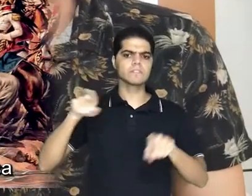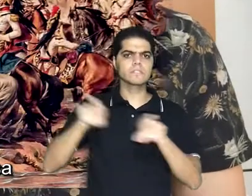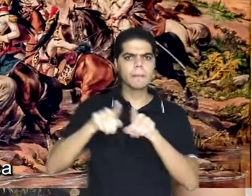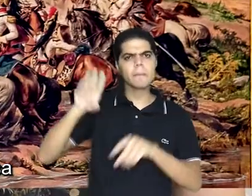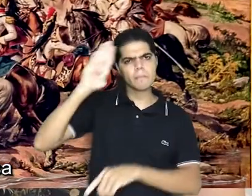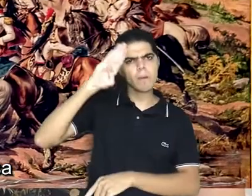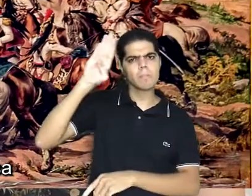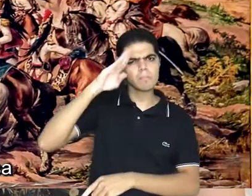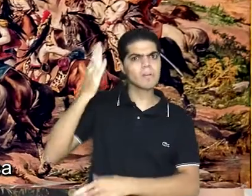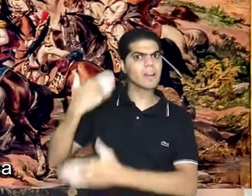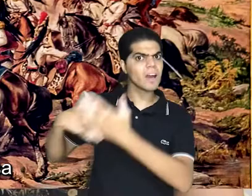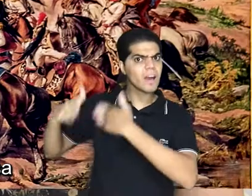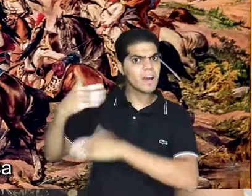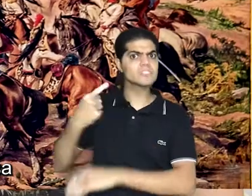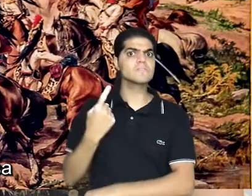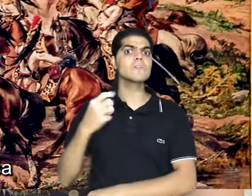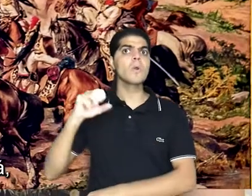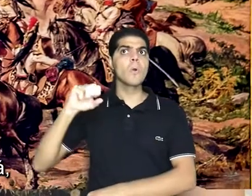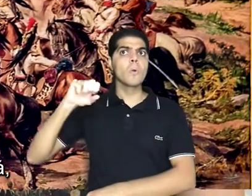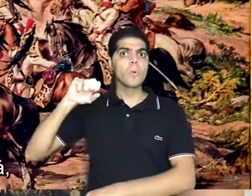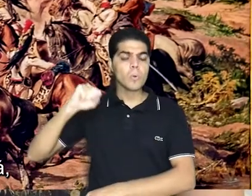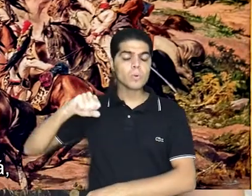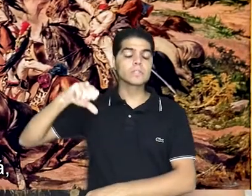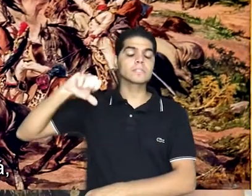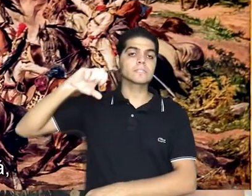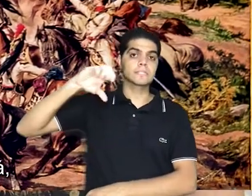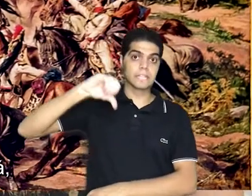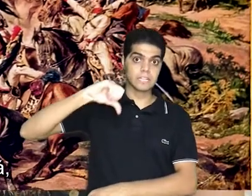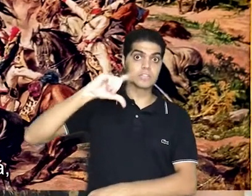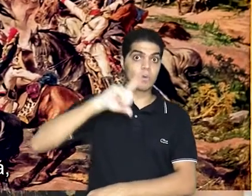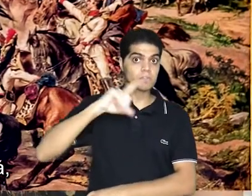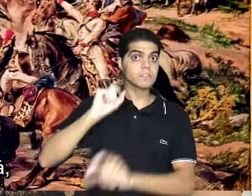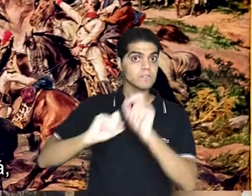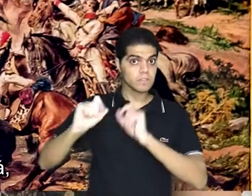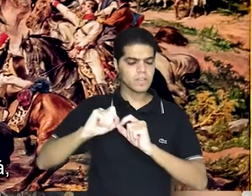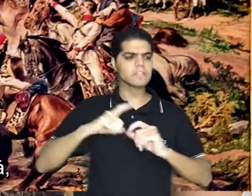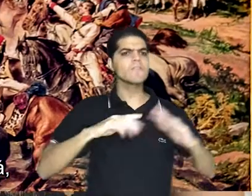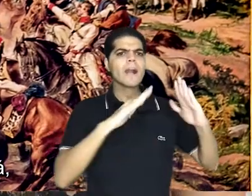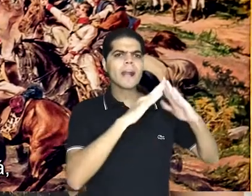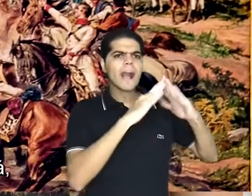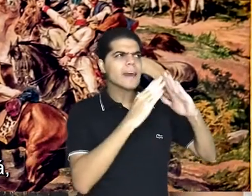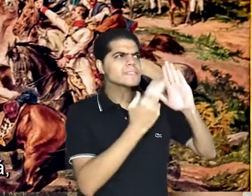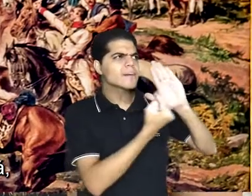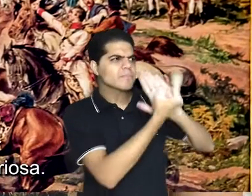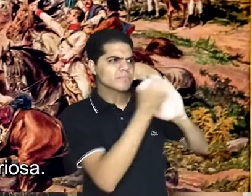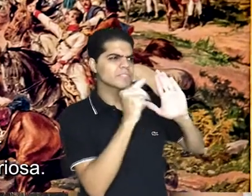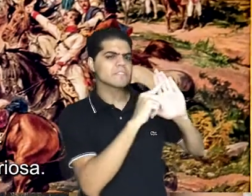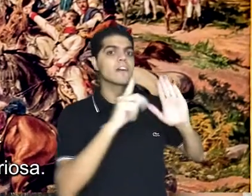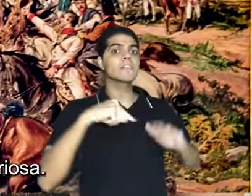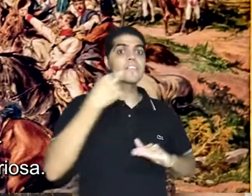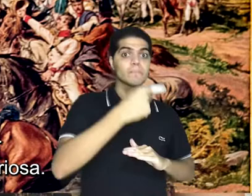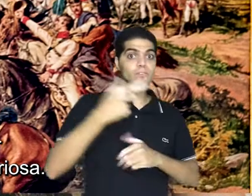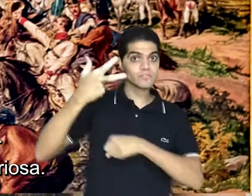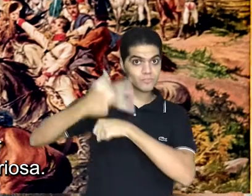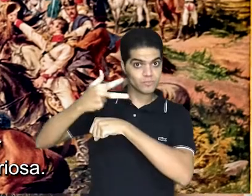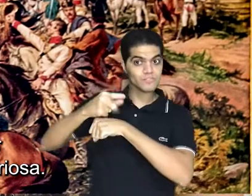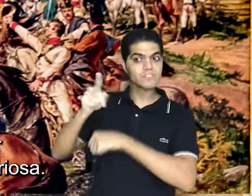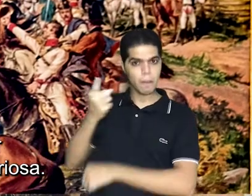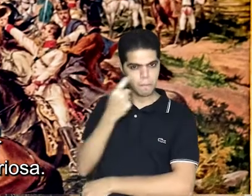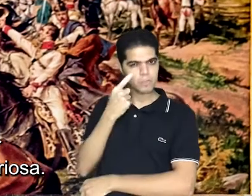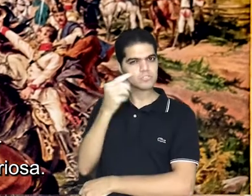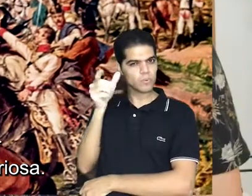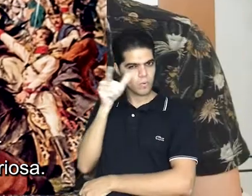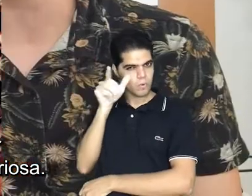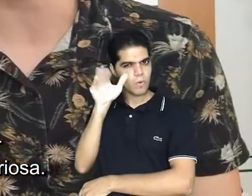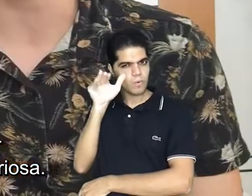militares e lá no fundo também tem a pintura de uma casa que vai se tornar depois a tal casa do grito que eu falei já no primeiro vídeo você